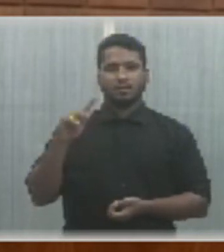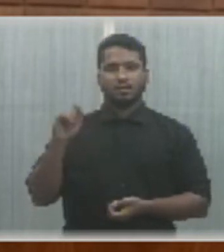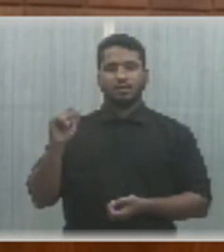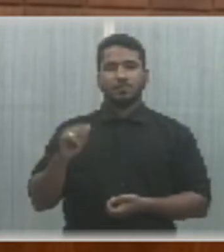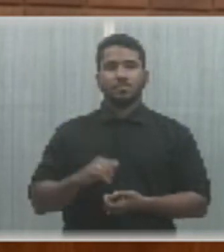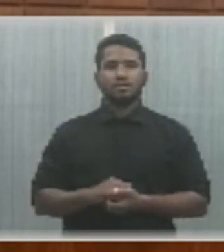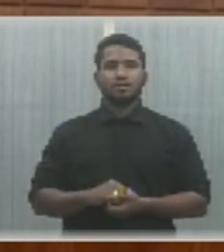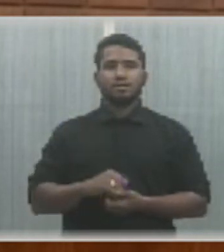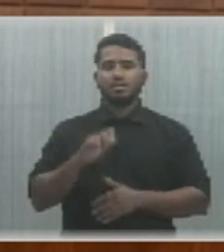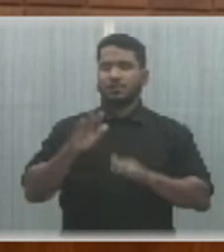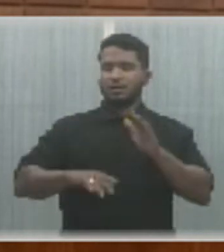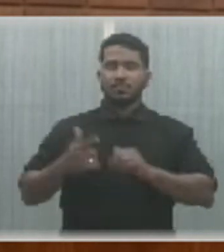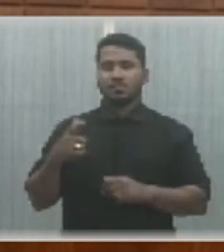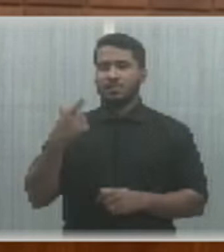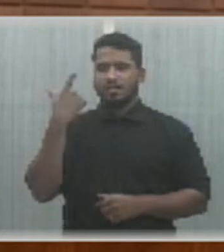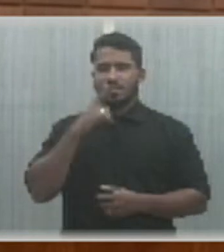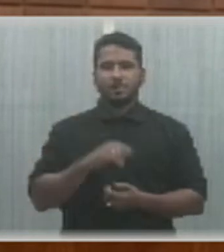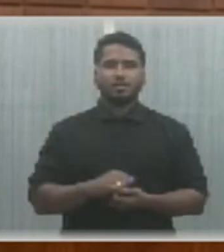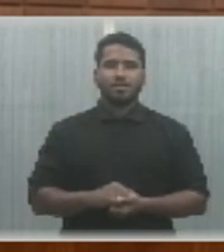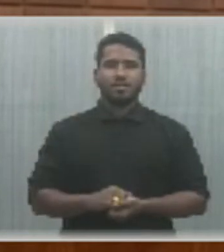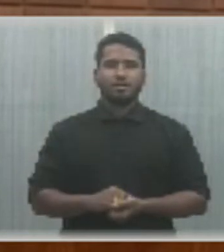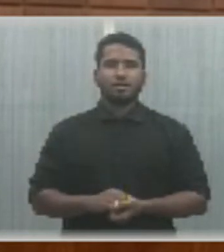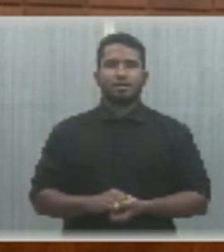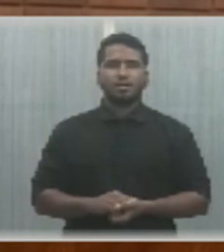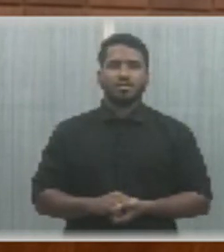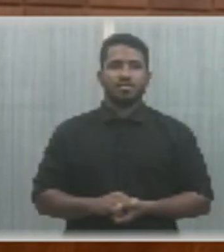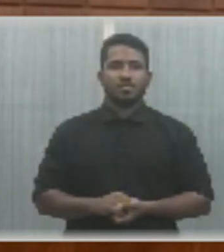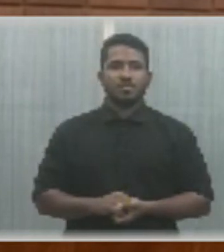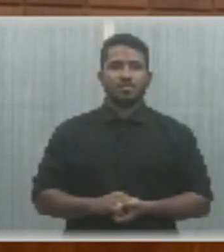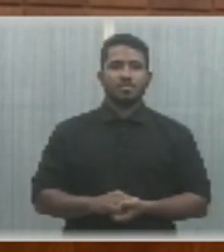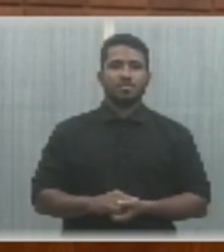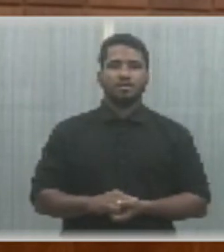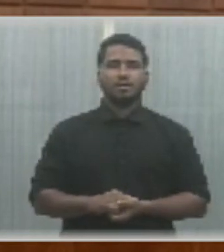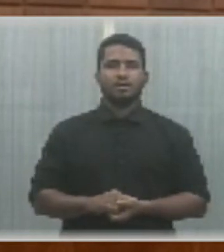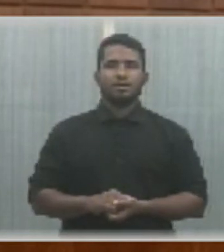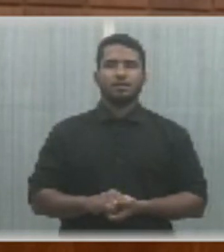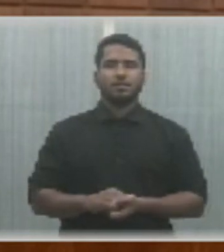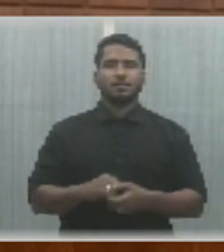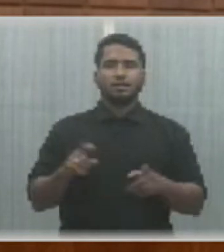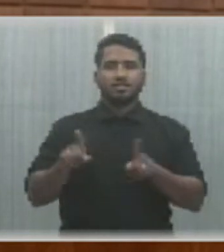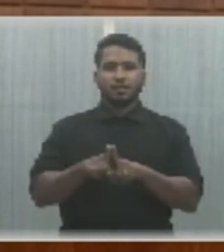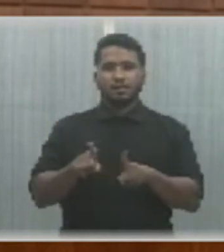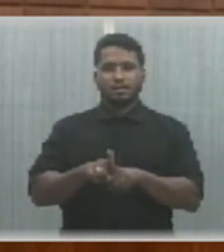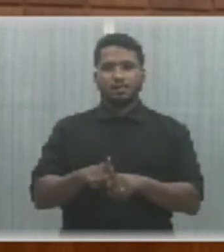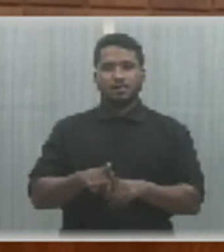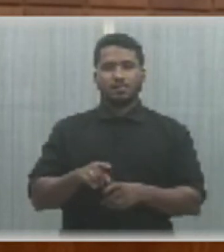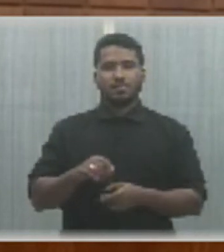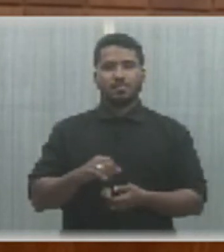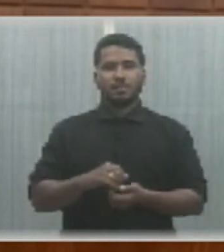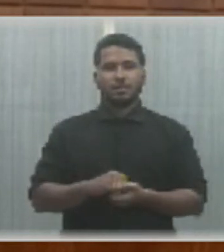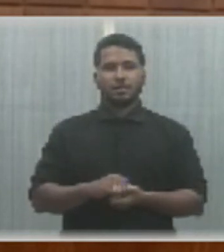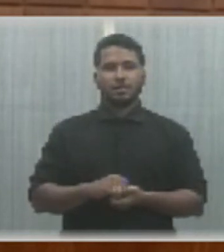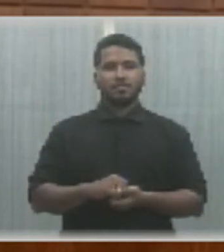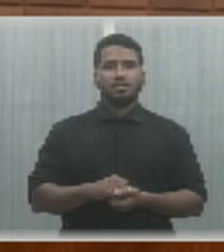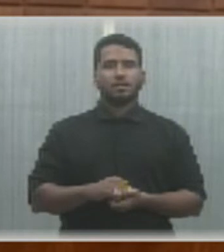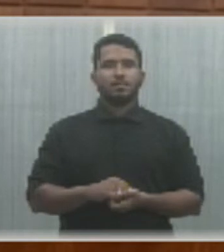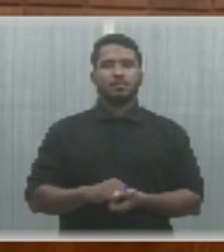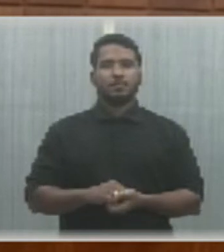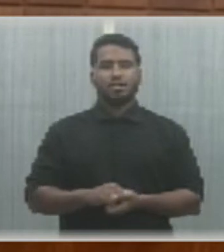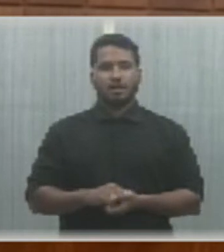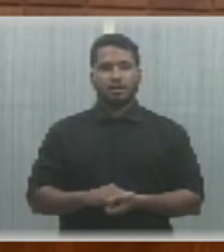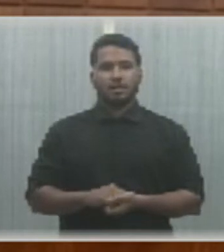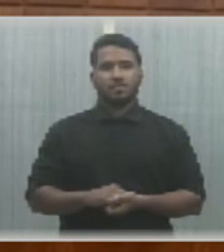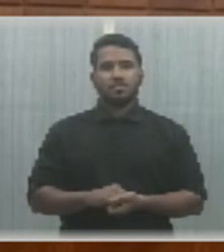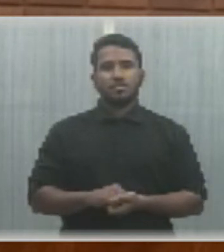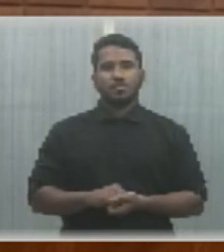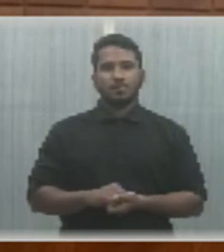vezes nem resiste. Além disso, também evitaria as mortalidades. Então,